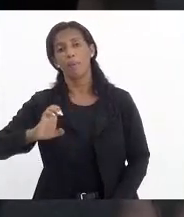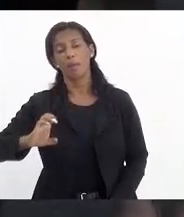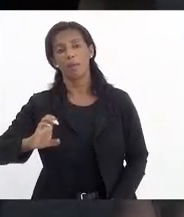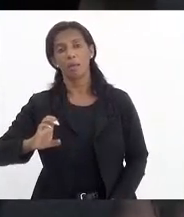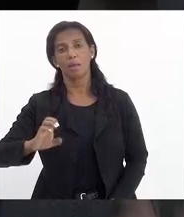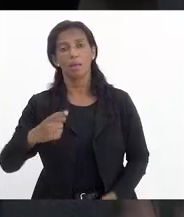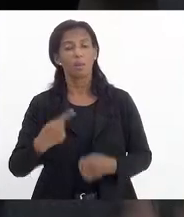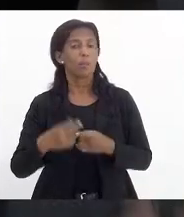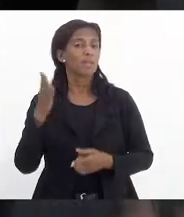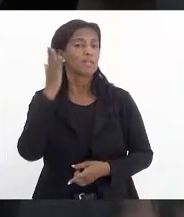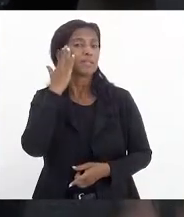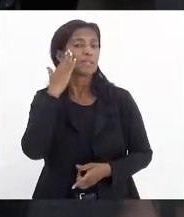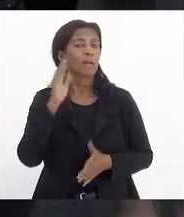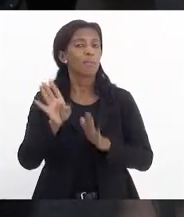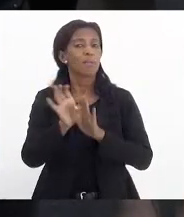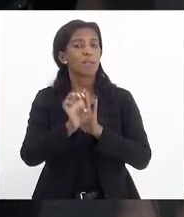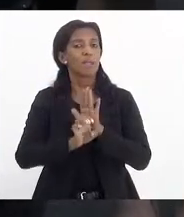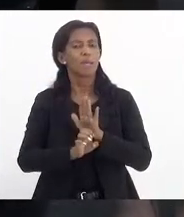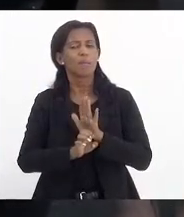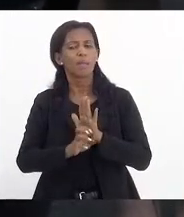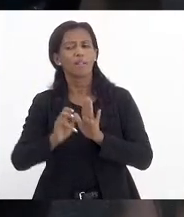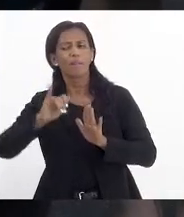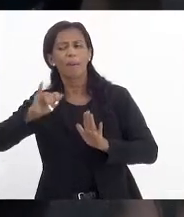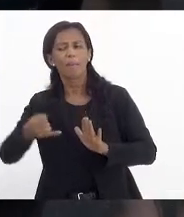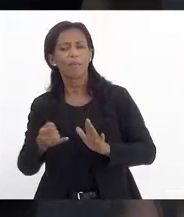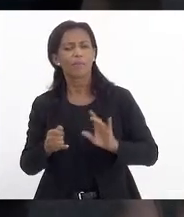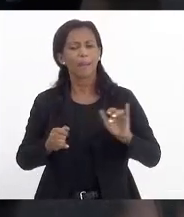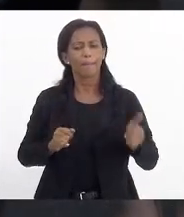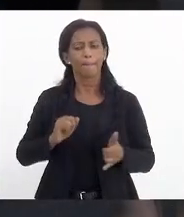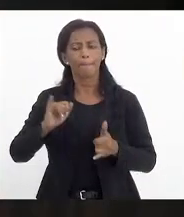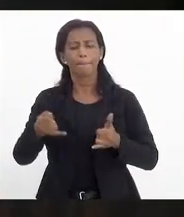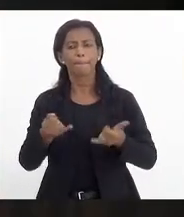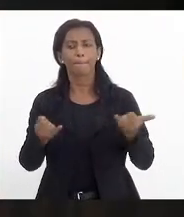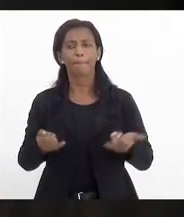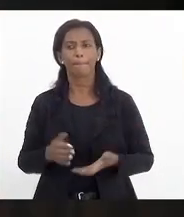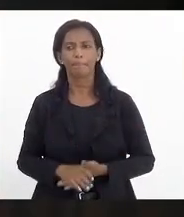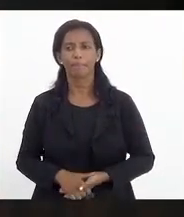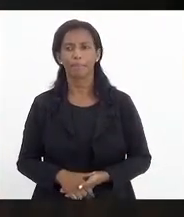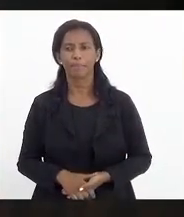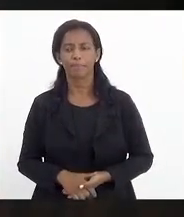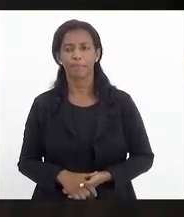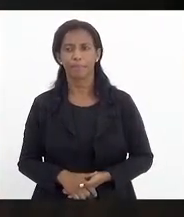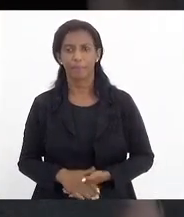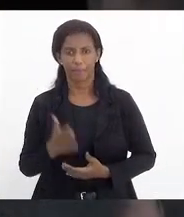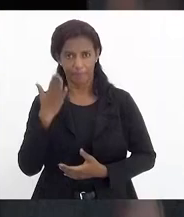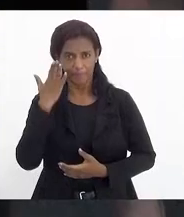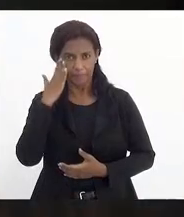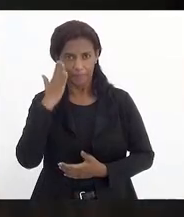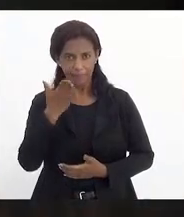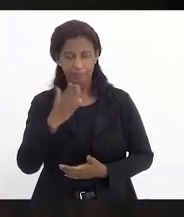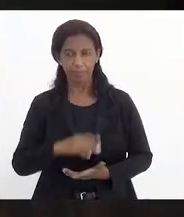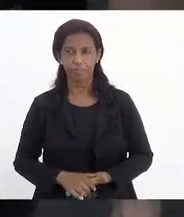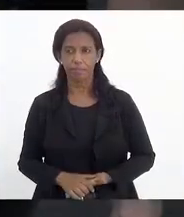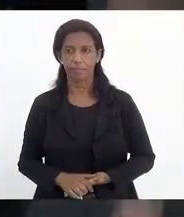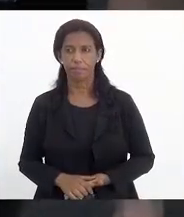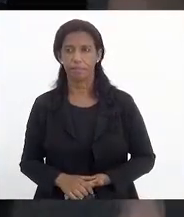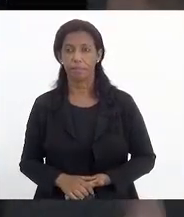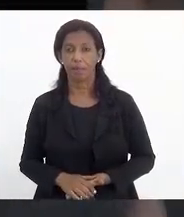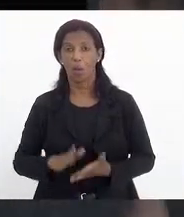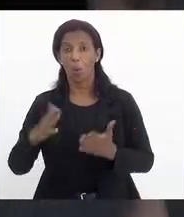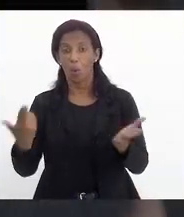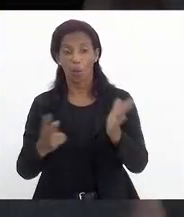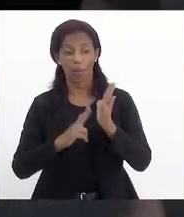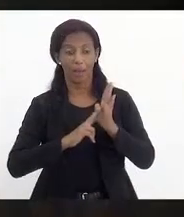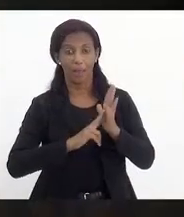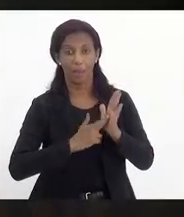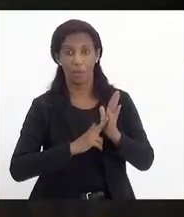Porque a gente saberá que emendas ou não iremos aproveitar. A ideia entendeu? É justamente essa. Porque como ela regulamenta